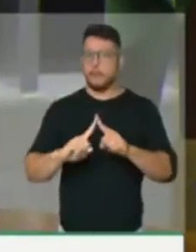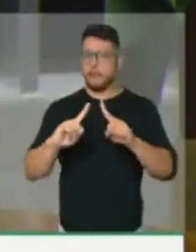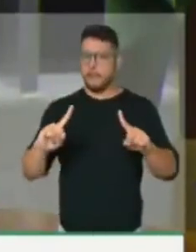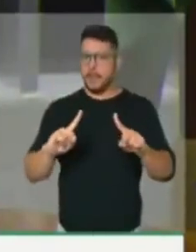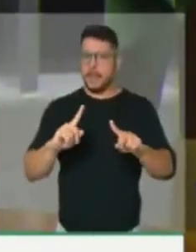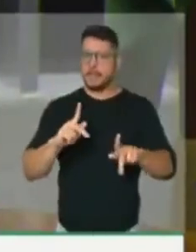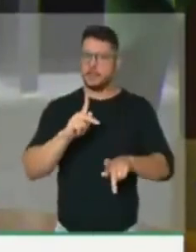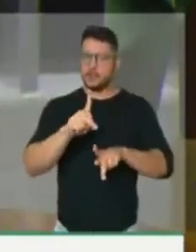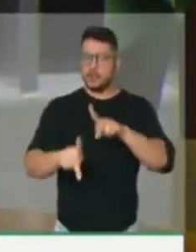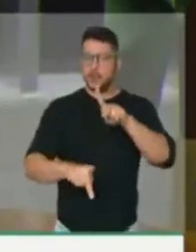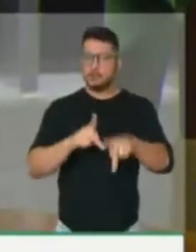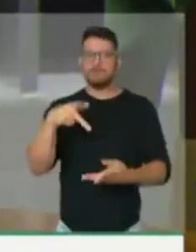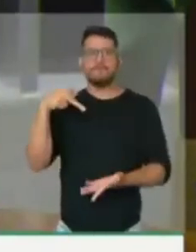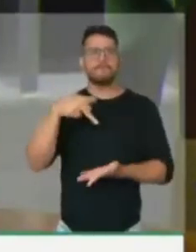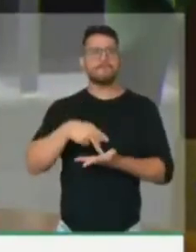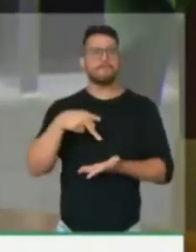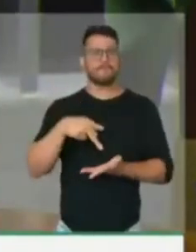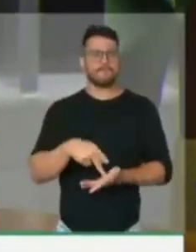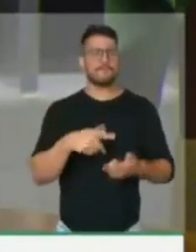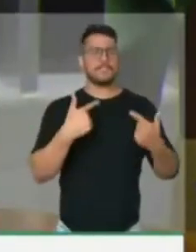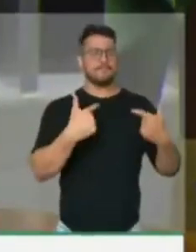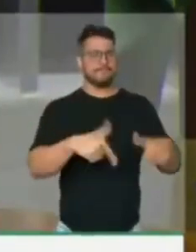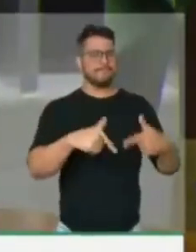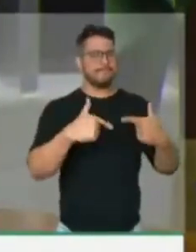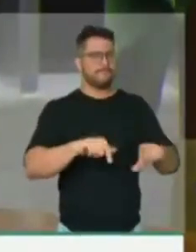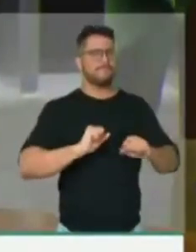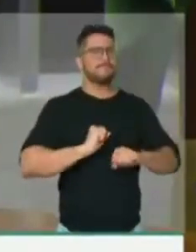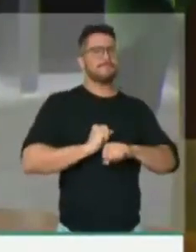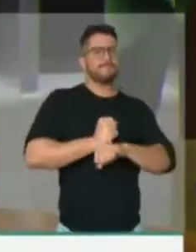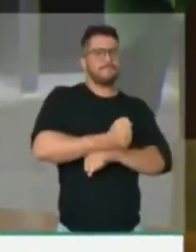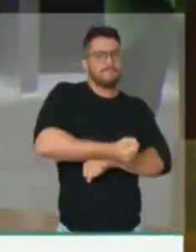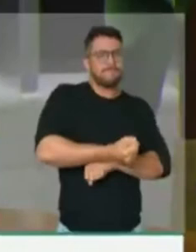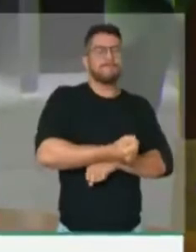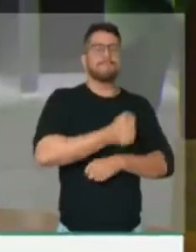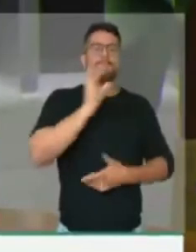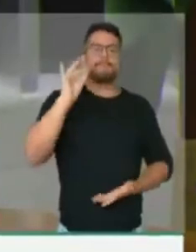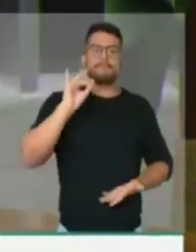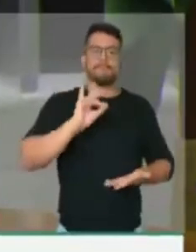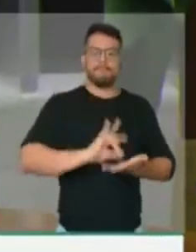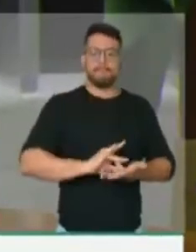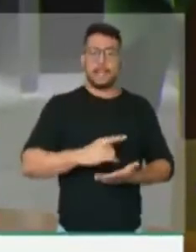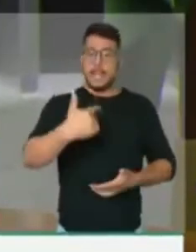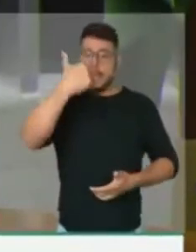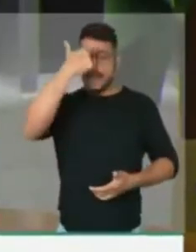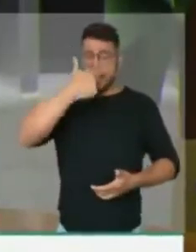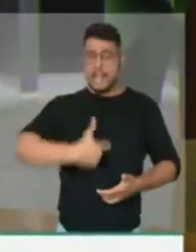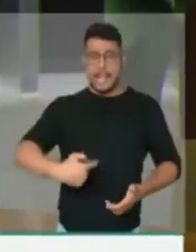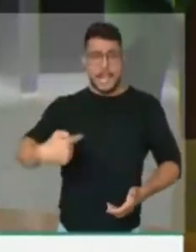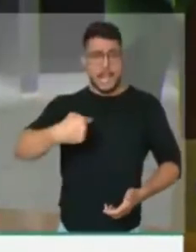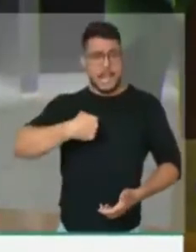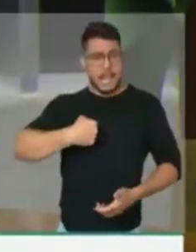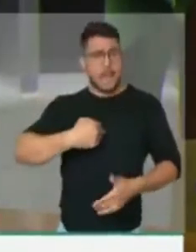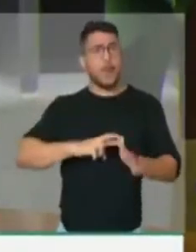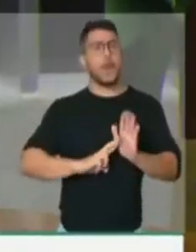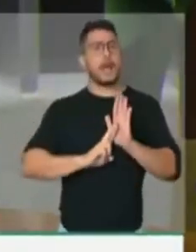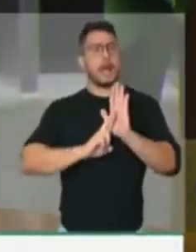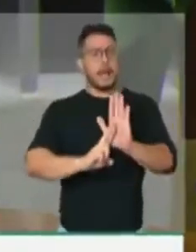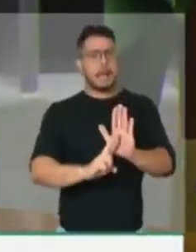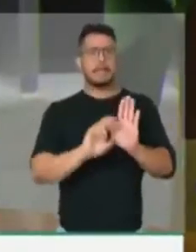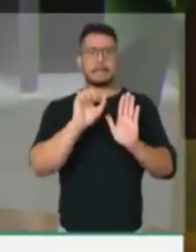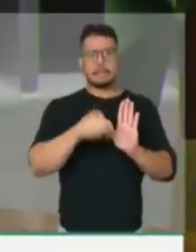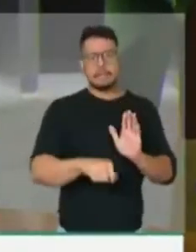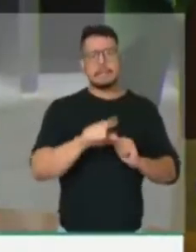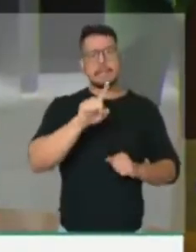verdade, o povo trabalhador desse país, que esse povo eu represento e encho a boca para falar que é o povão, que é